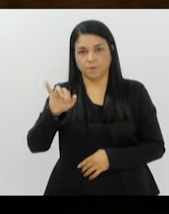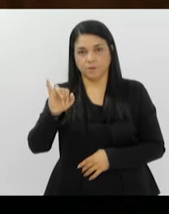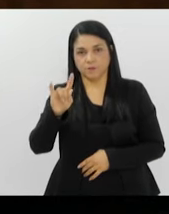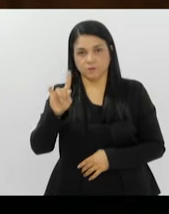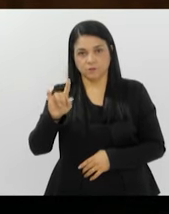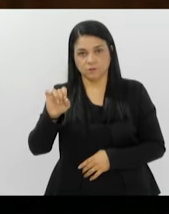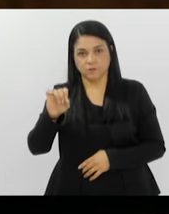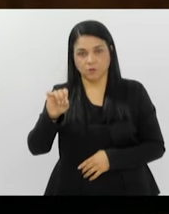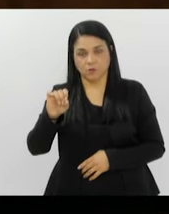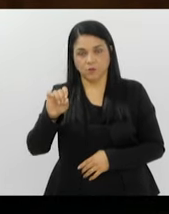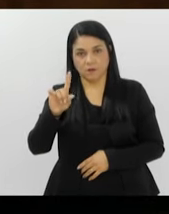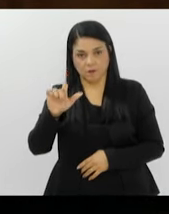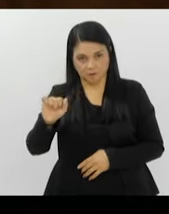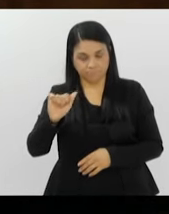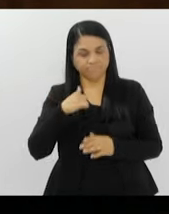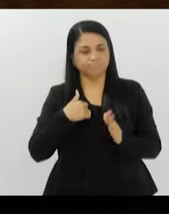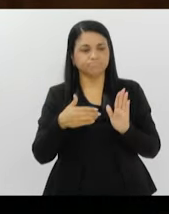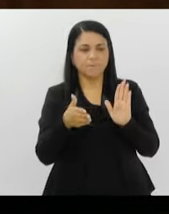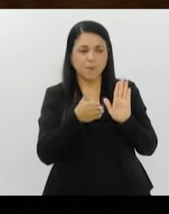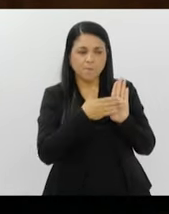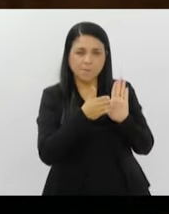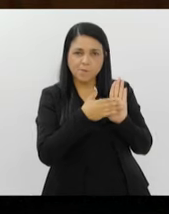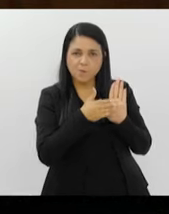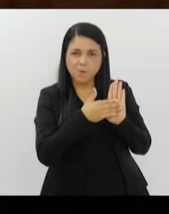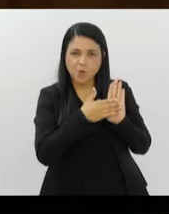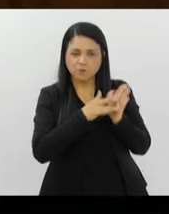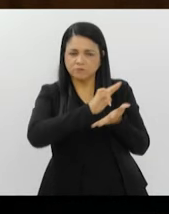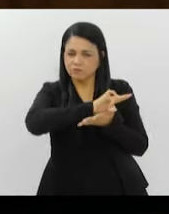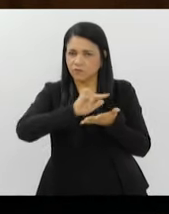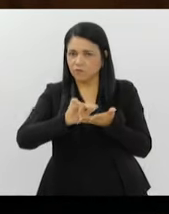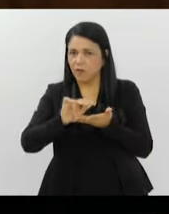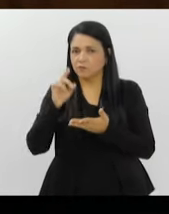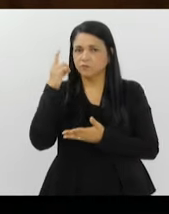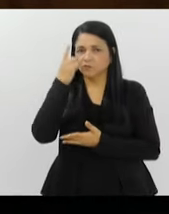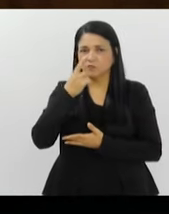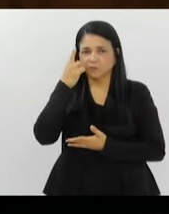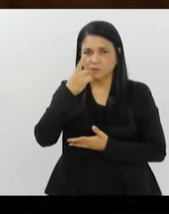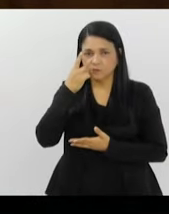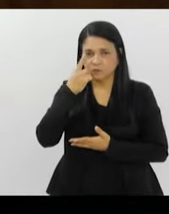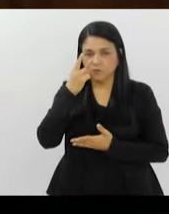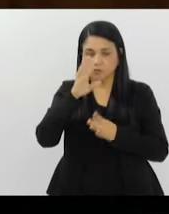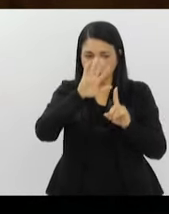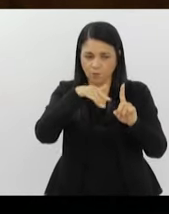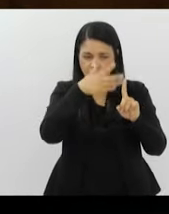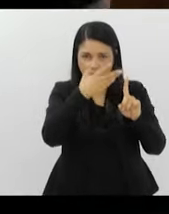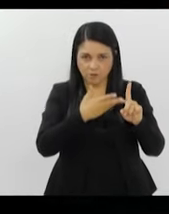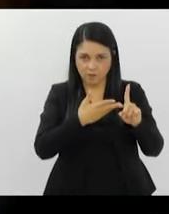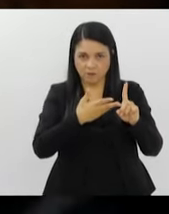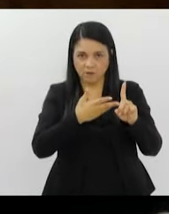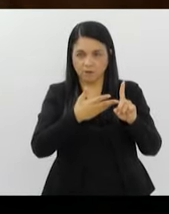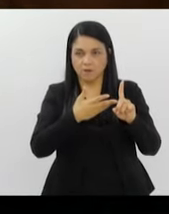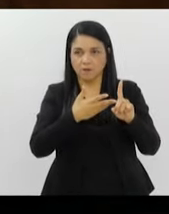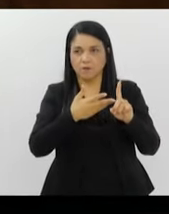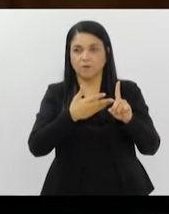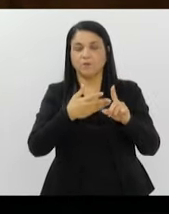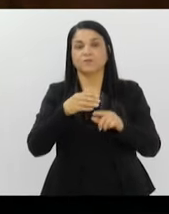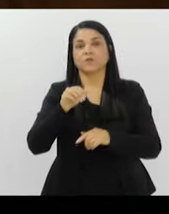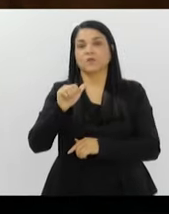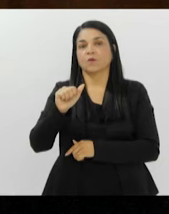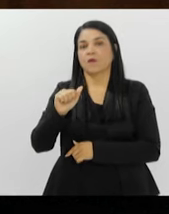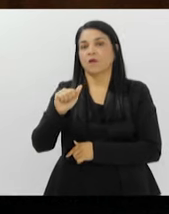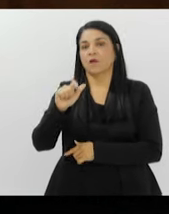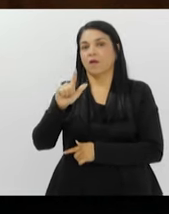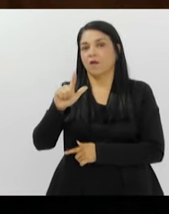conciliar a proposta de diversos parlamentares de já a nosso querido Alfredo